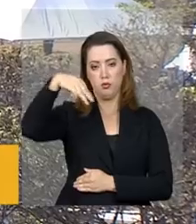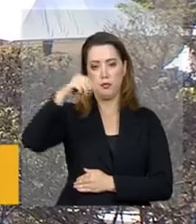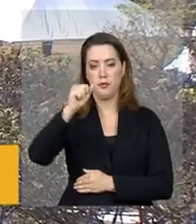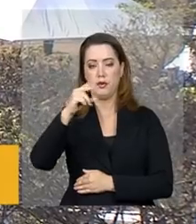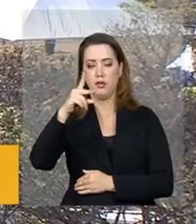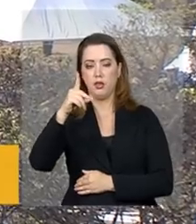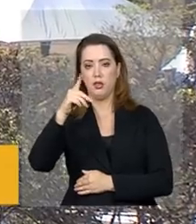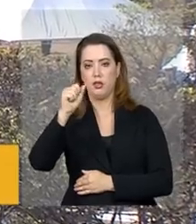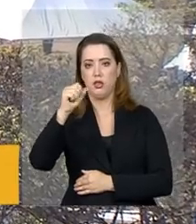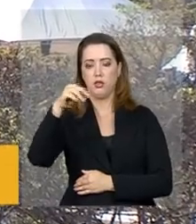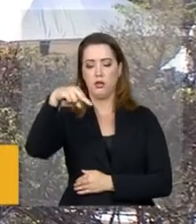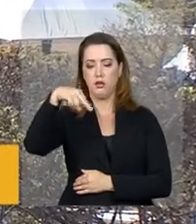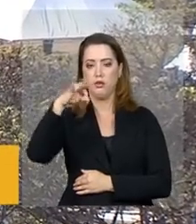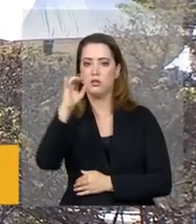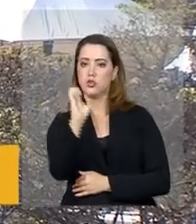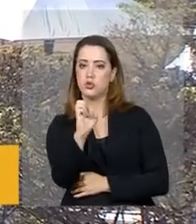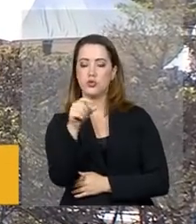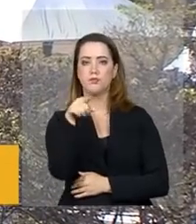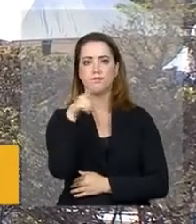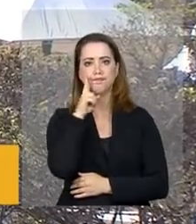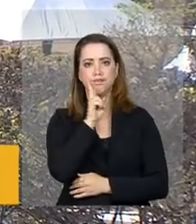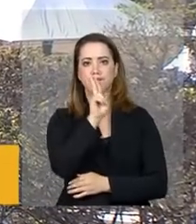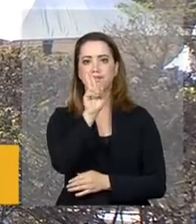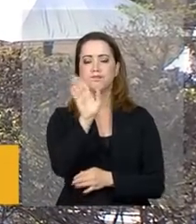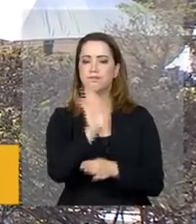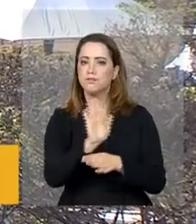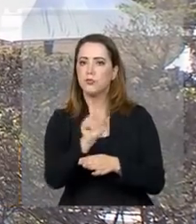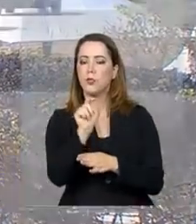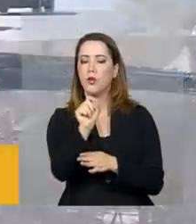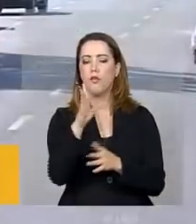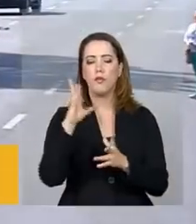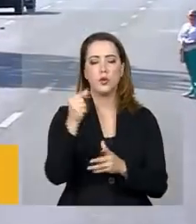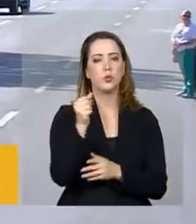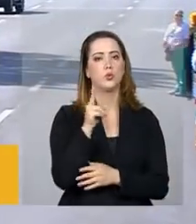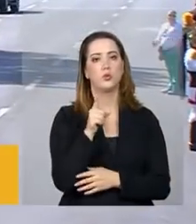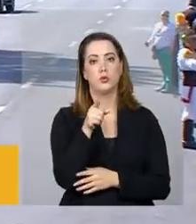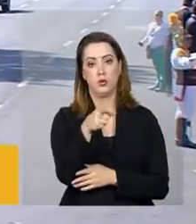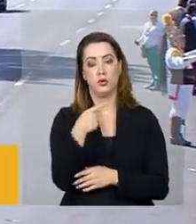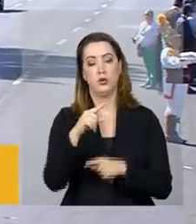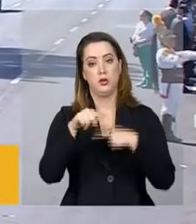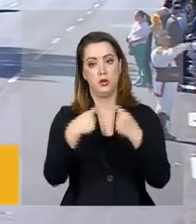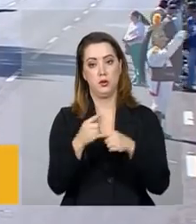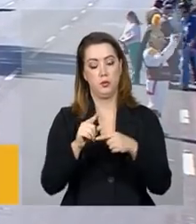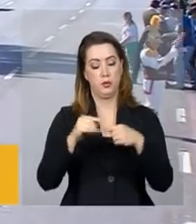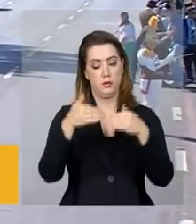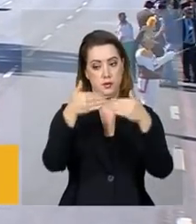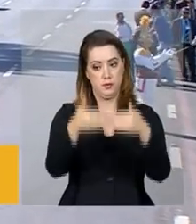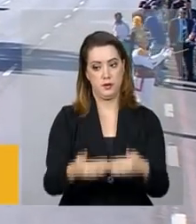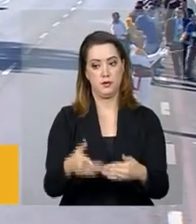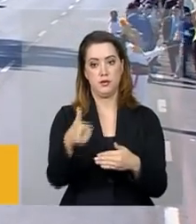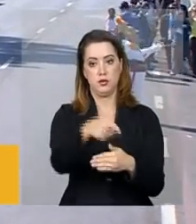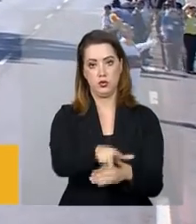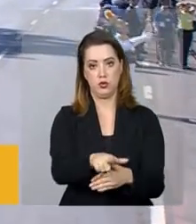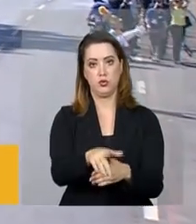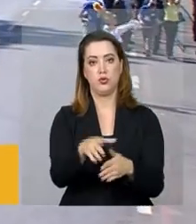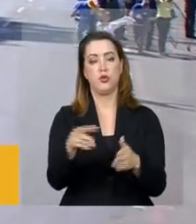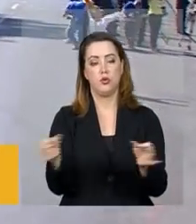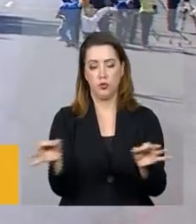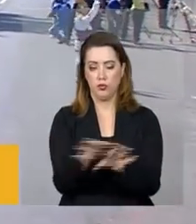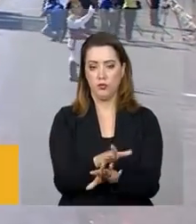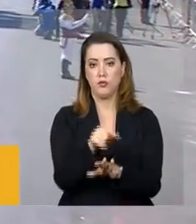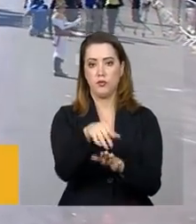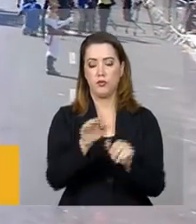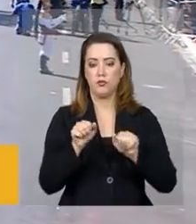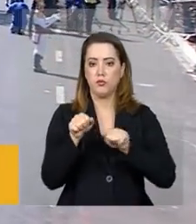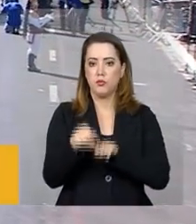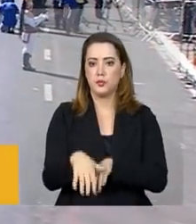se apresenta novamente ao presidente Temer como dado por encerrado o desfile. Essas viaturas que nós estamos observando aí é o